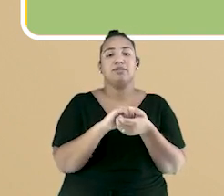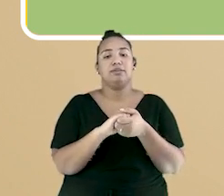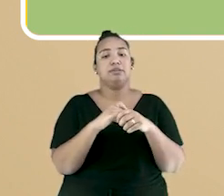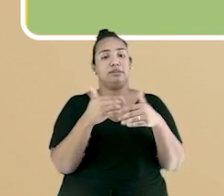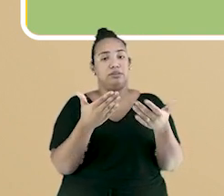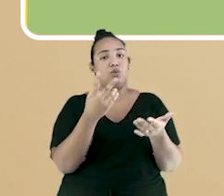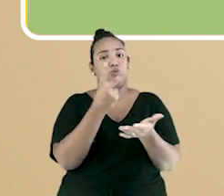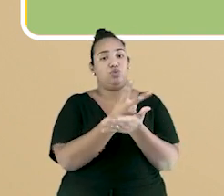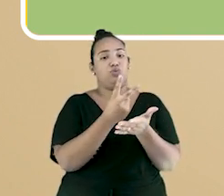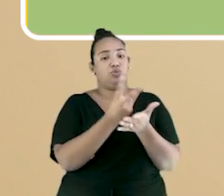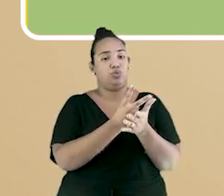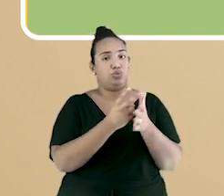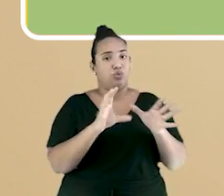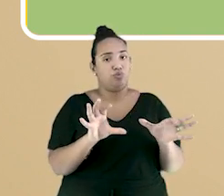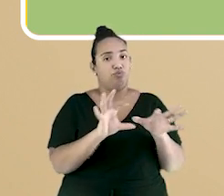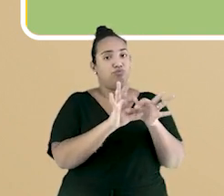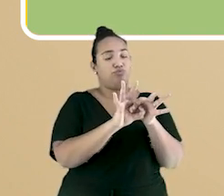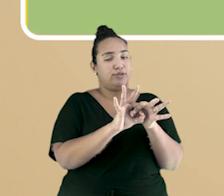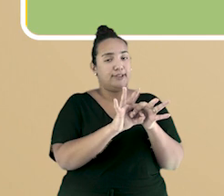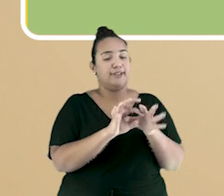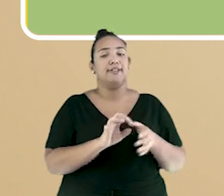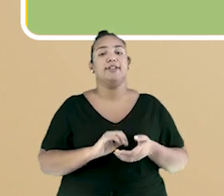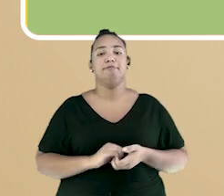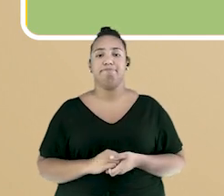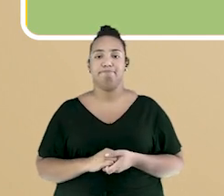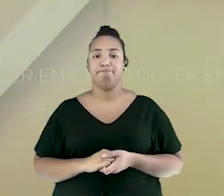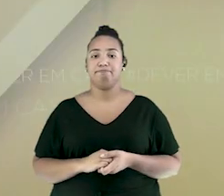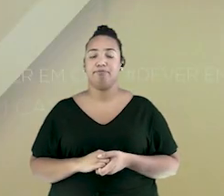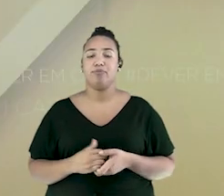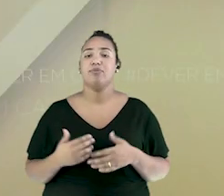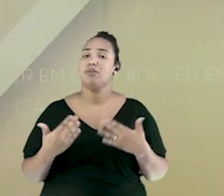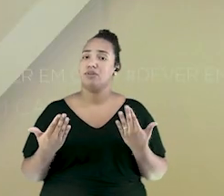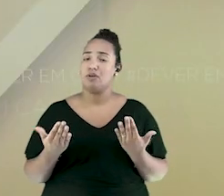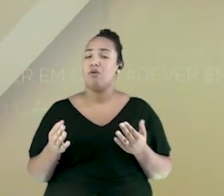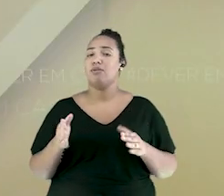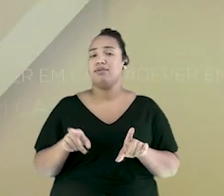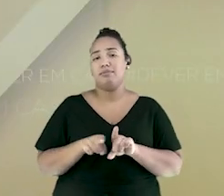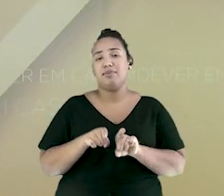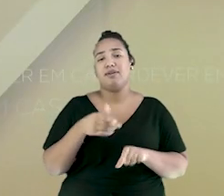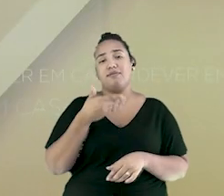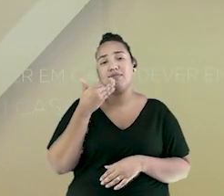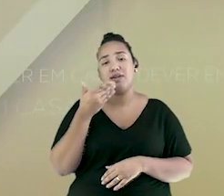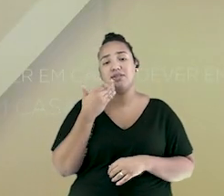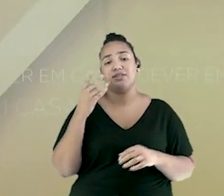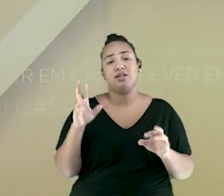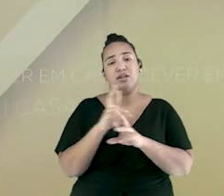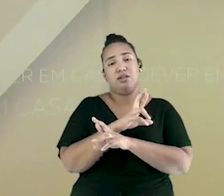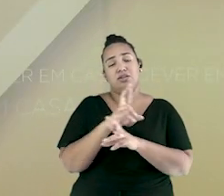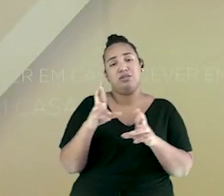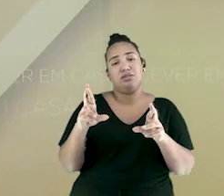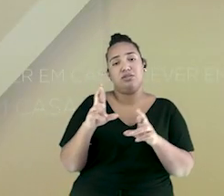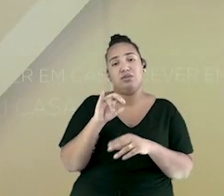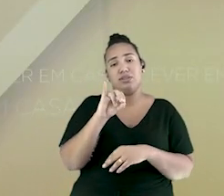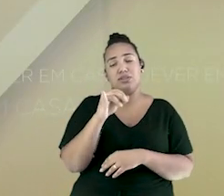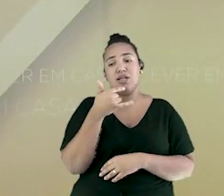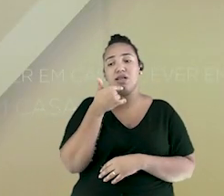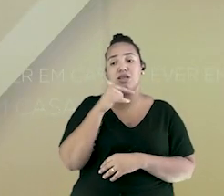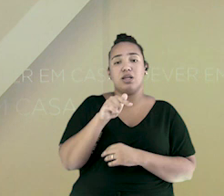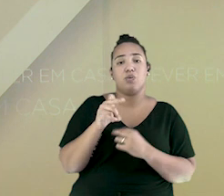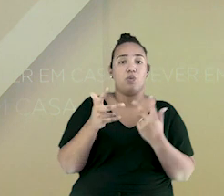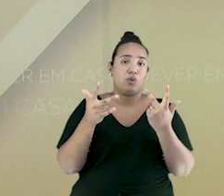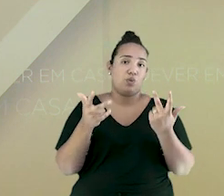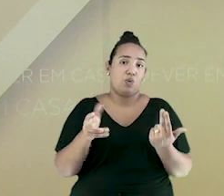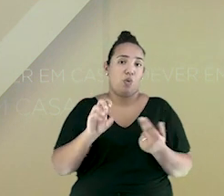comunidade ou tribo, permaneciam juntas. Da mesma forma em que era mais fácil essa relação quando